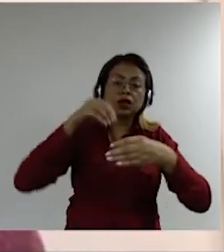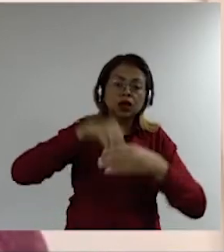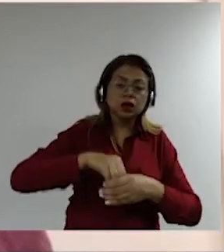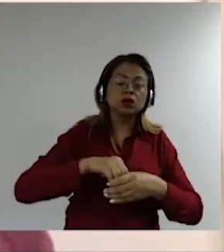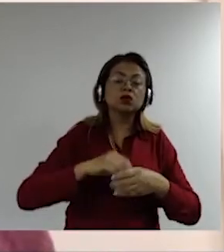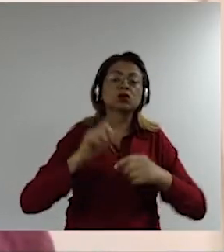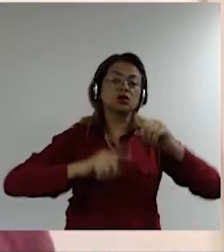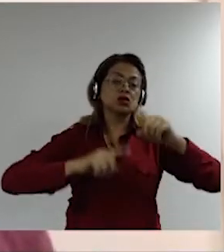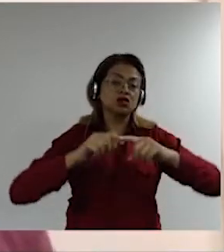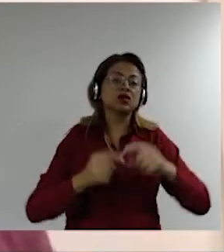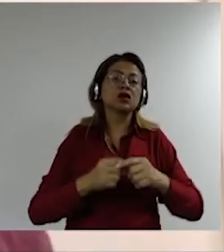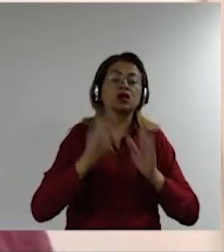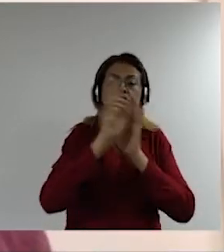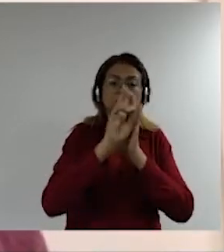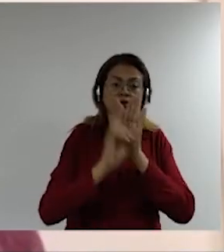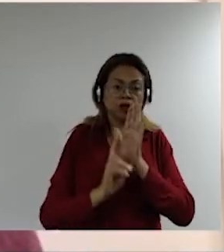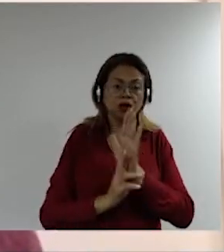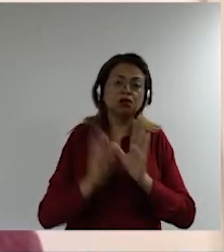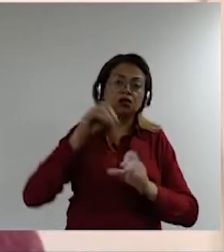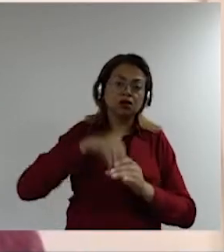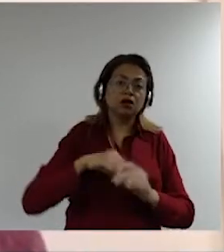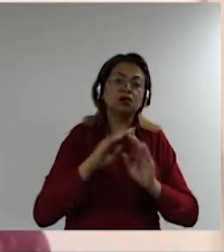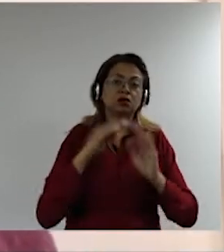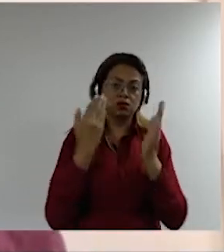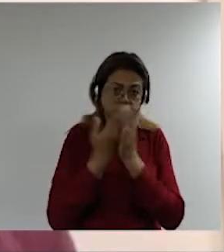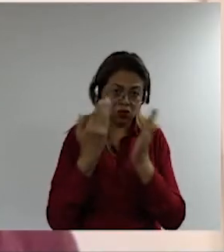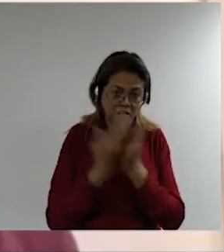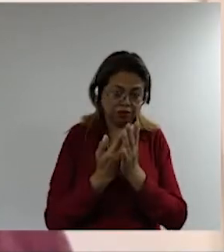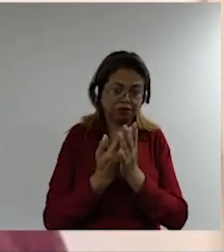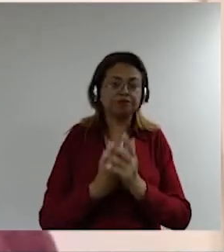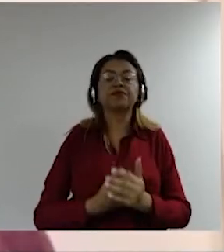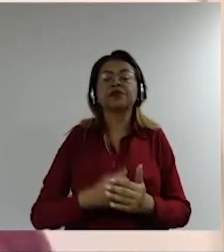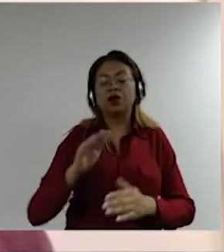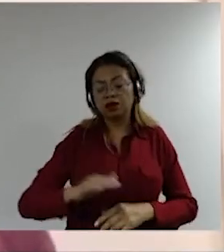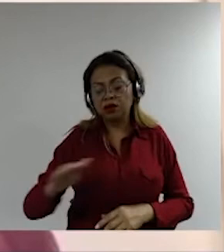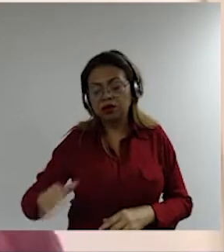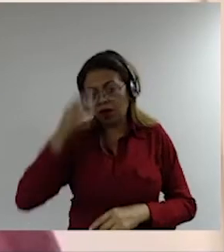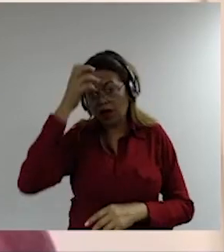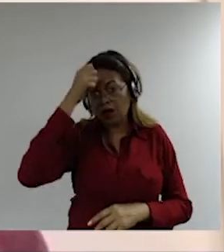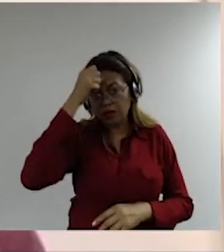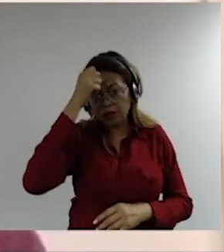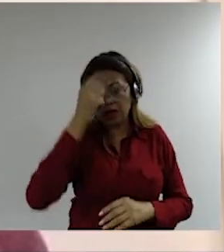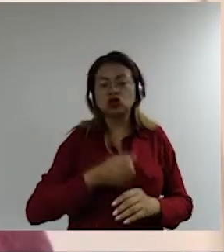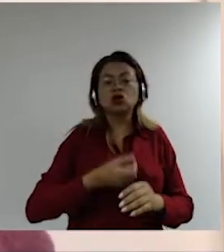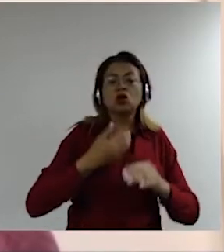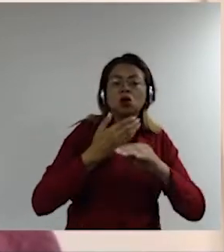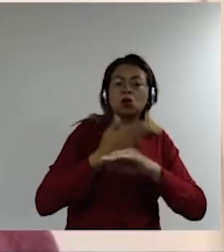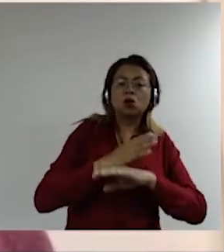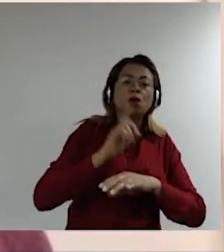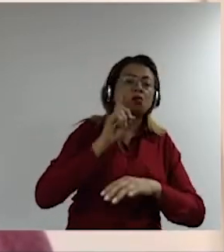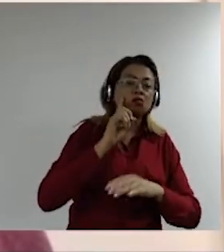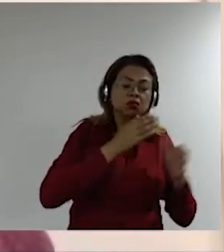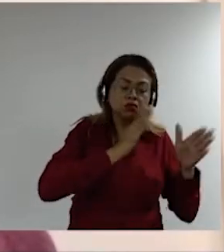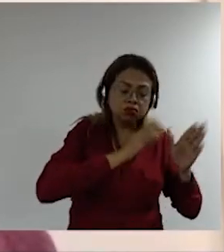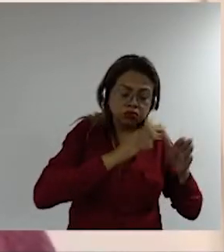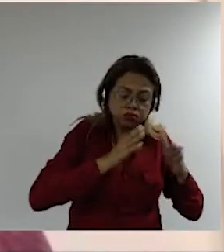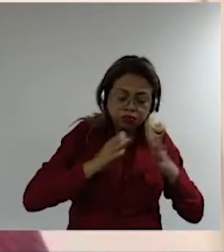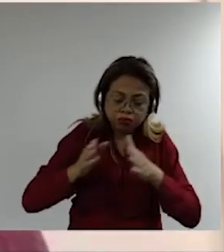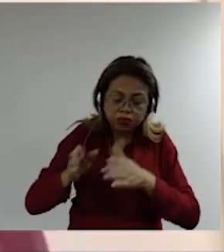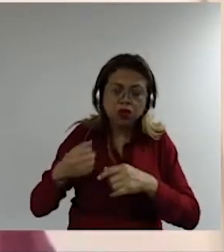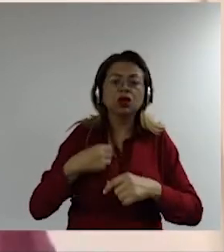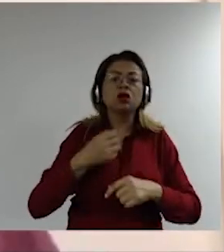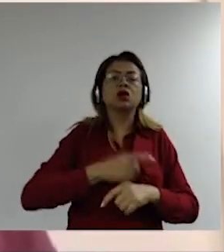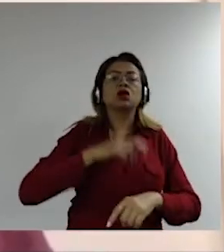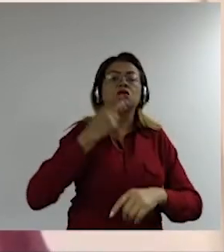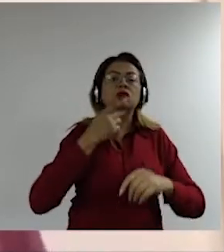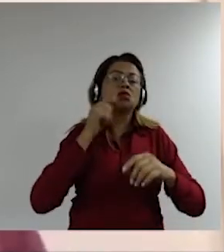da escola. Ou seja, a criança aprende estruturas, rotinas, cumprir horários, regulação.